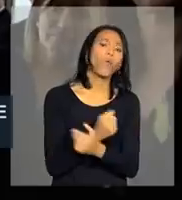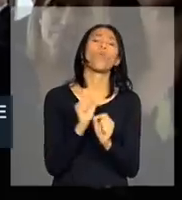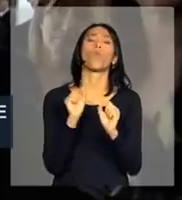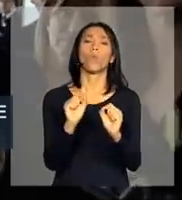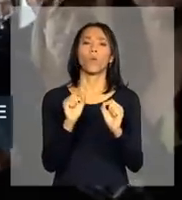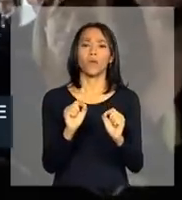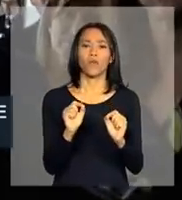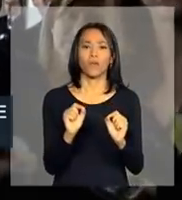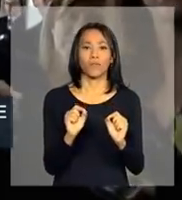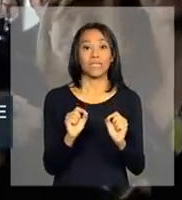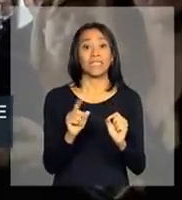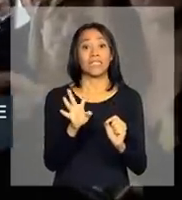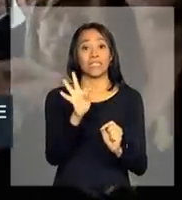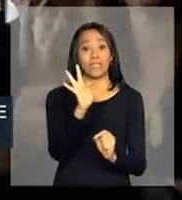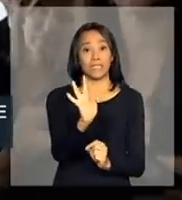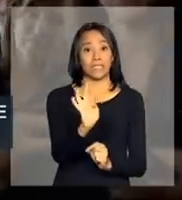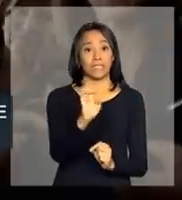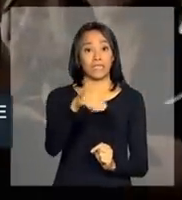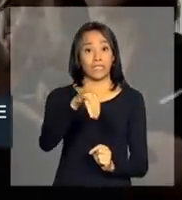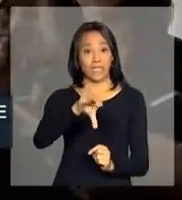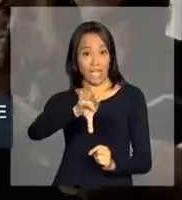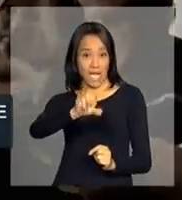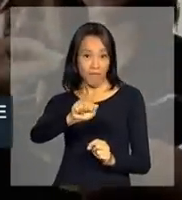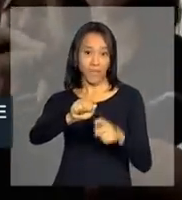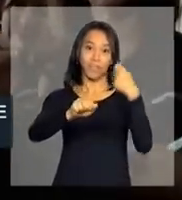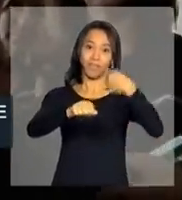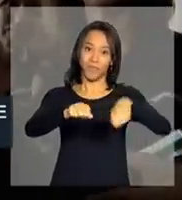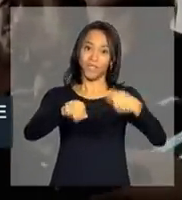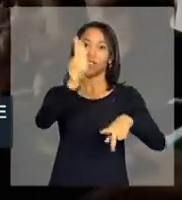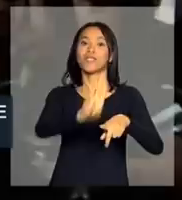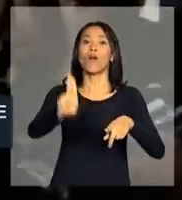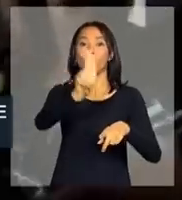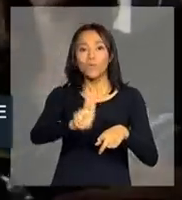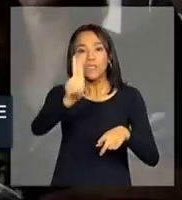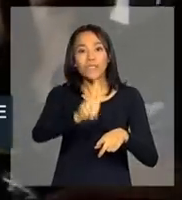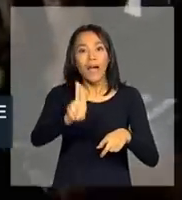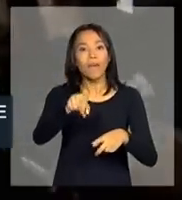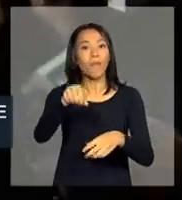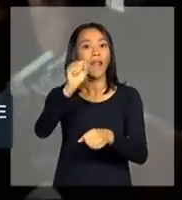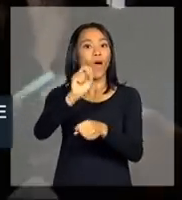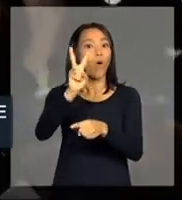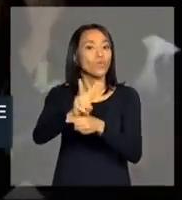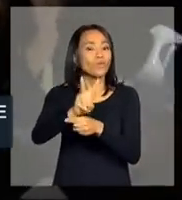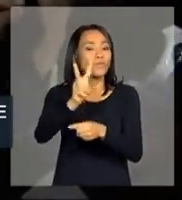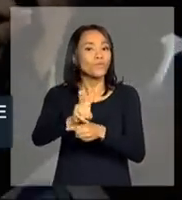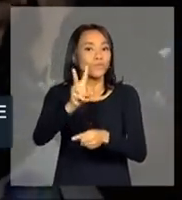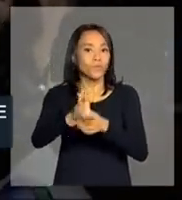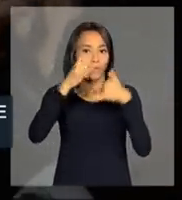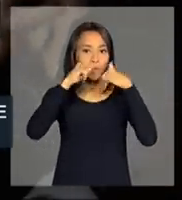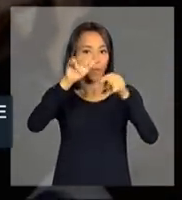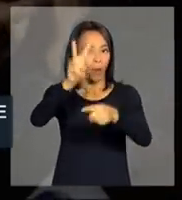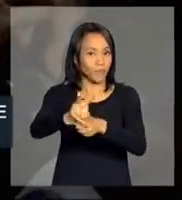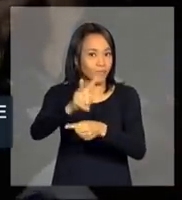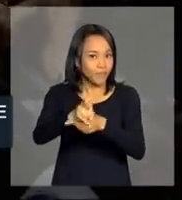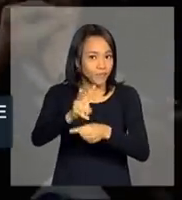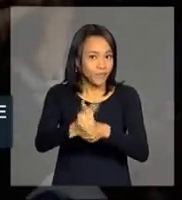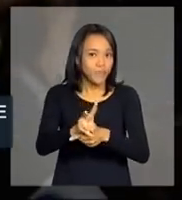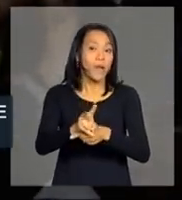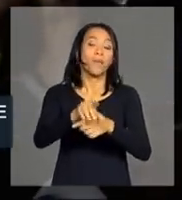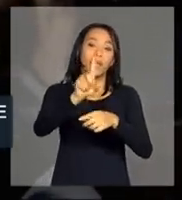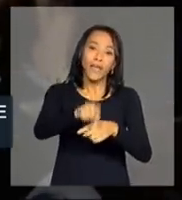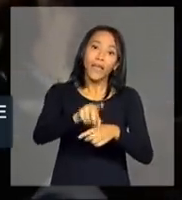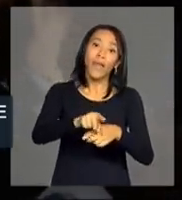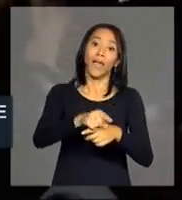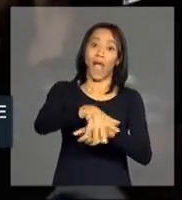consequência? Térmicas terão de entrar para fazer papel de reservatório. O setor passa a ser